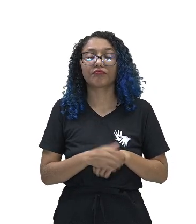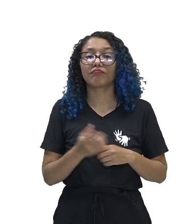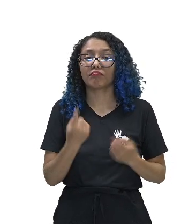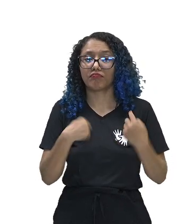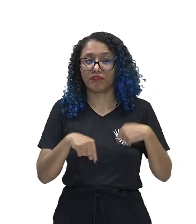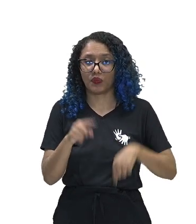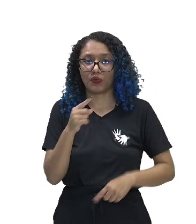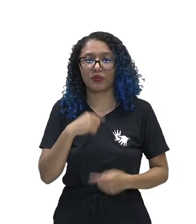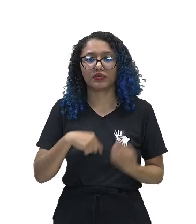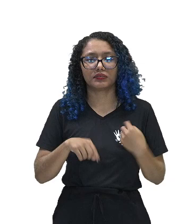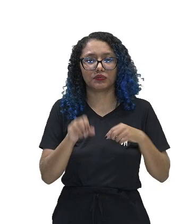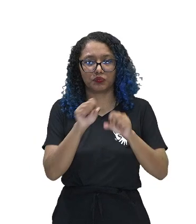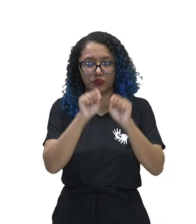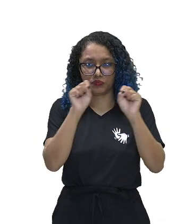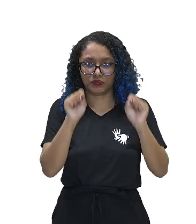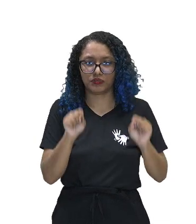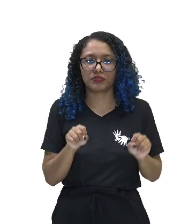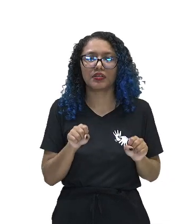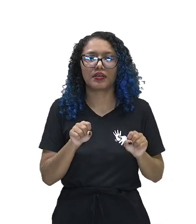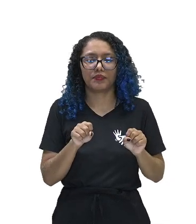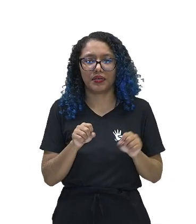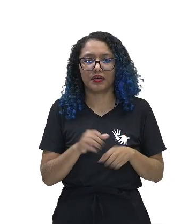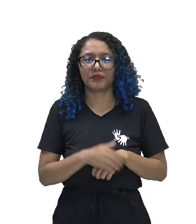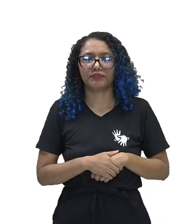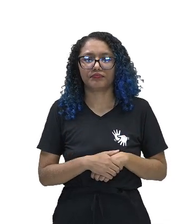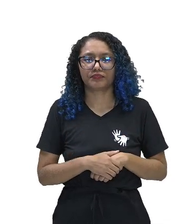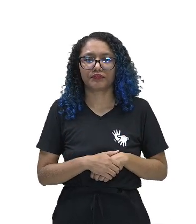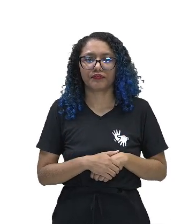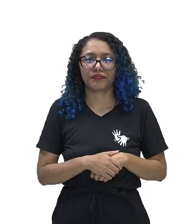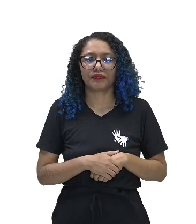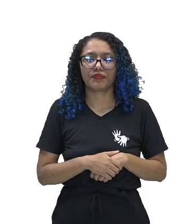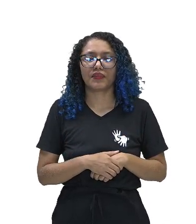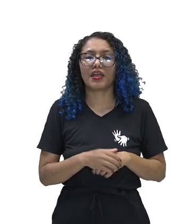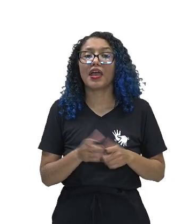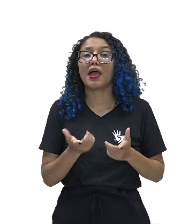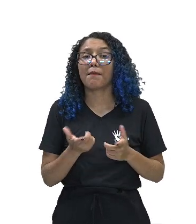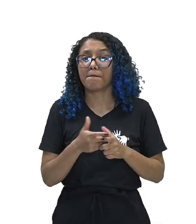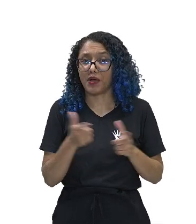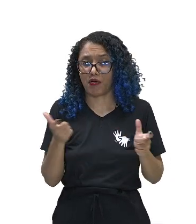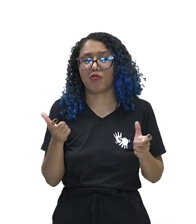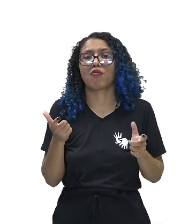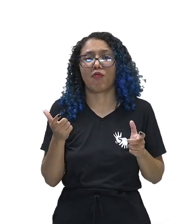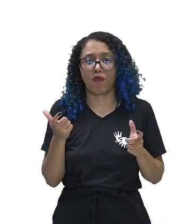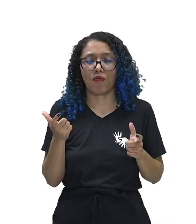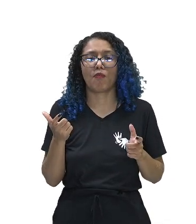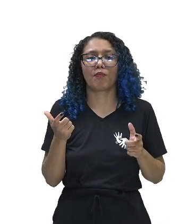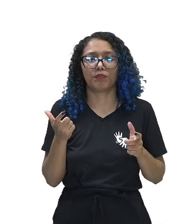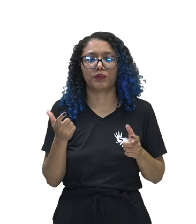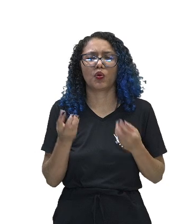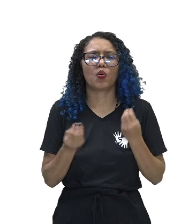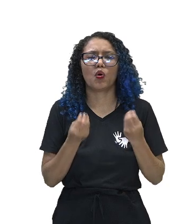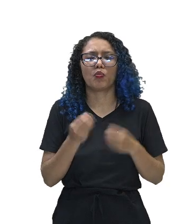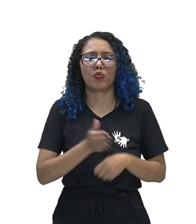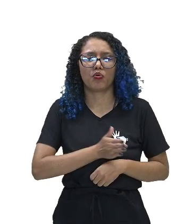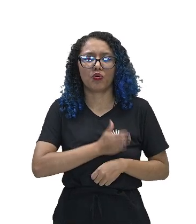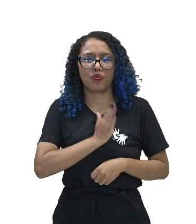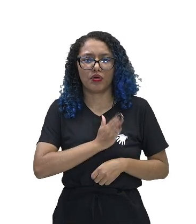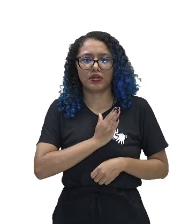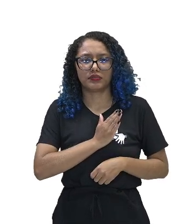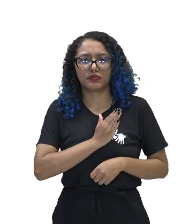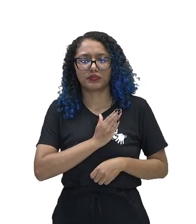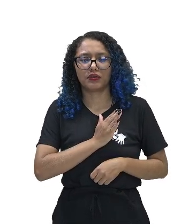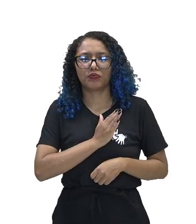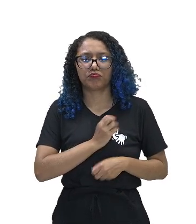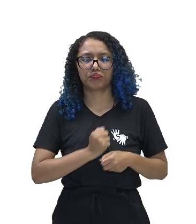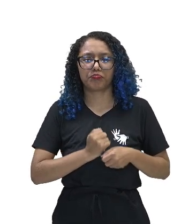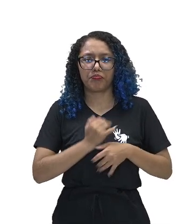sistêmica, tá? E que é aí a grande circulação, e aí ele vai nesse caminho, ó, coração,